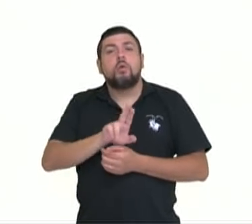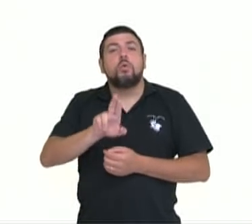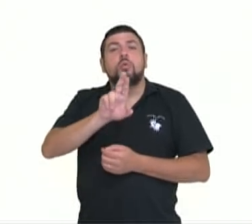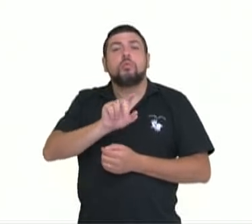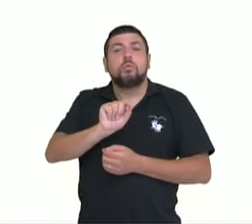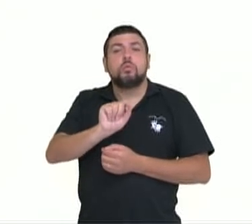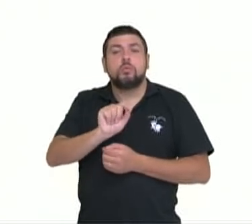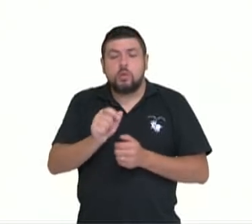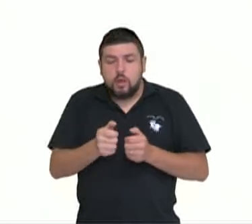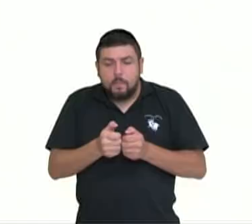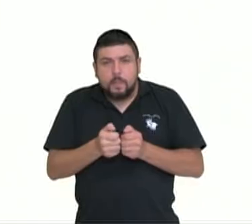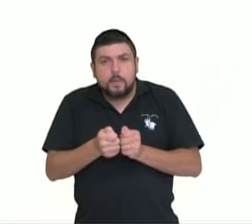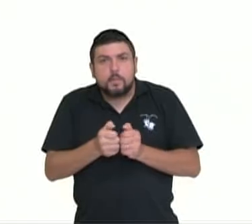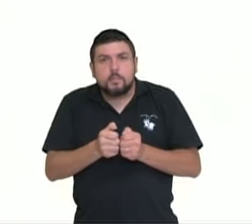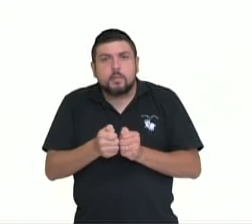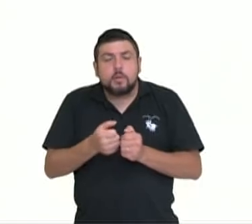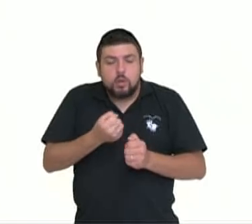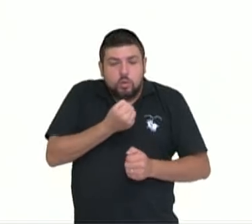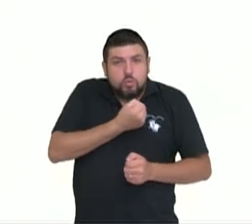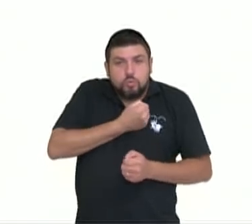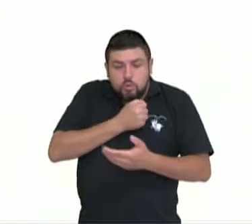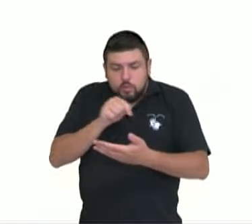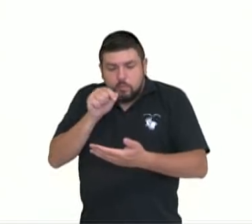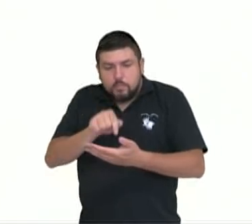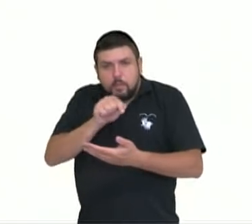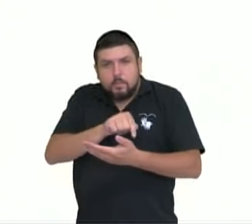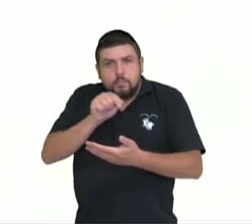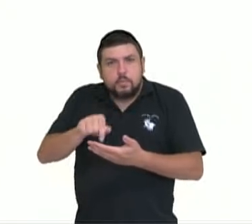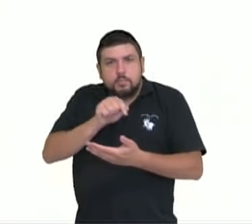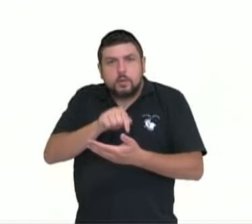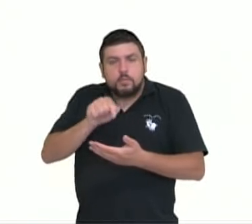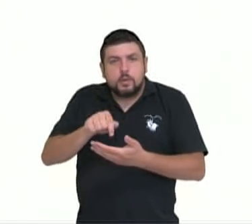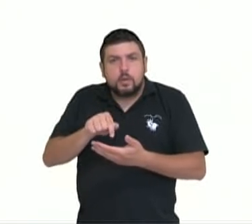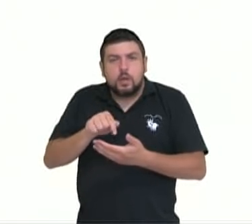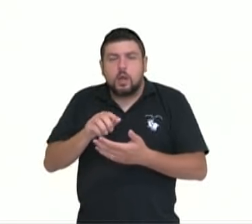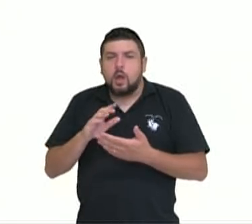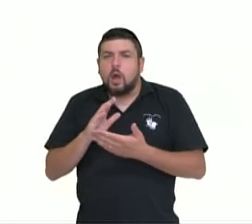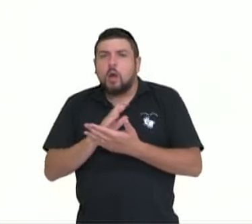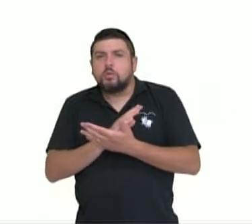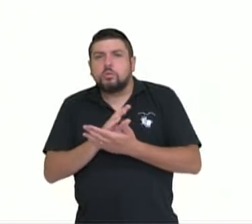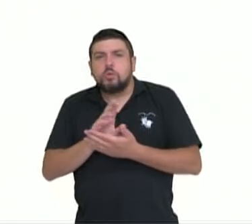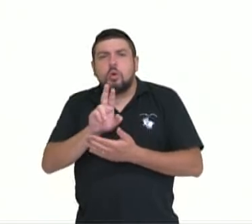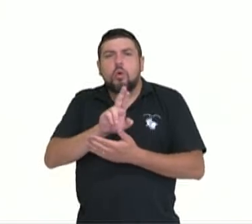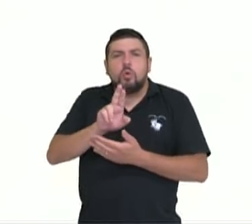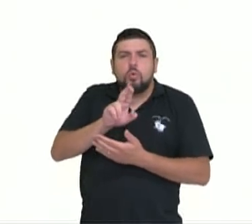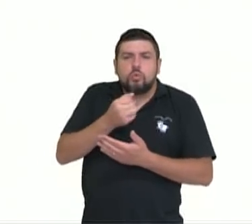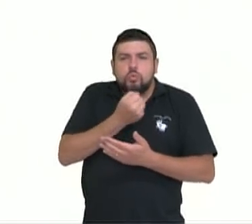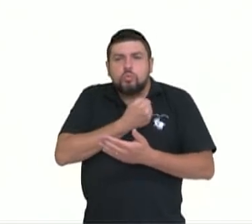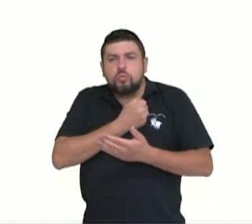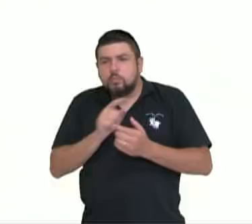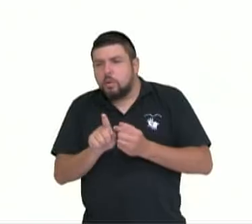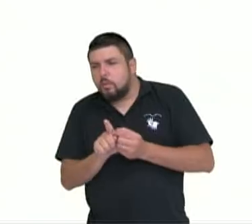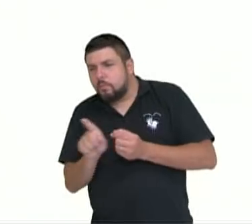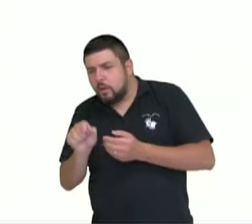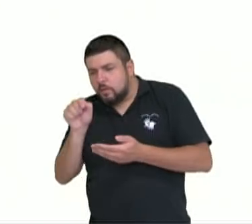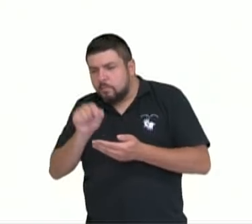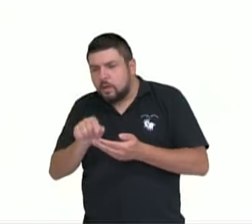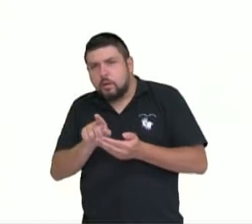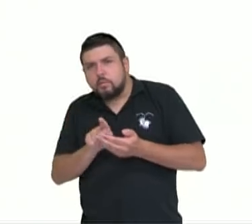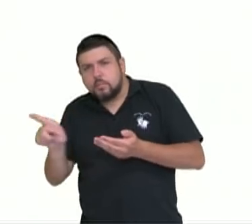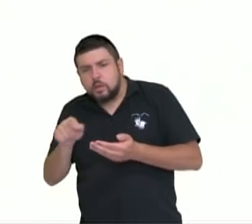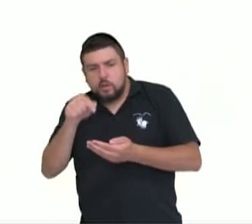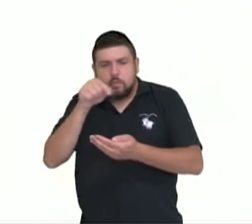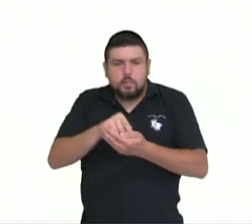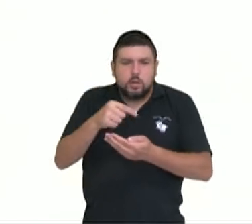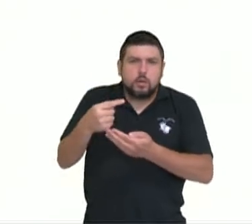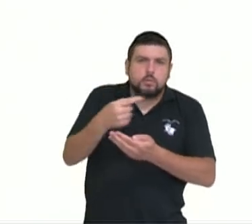teclado do celular, tá? Então algumas teclas eram específicas para os movimentos do jogo, então era no teclado